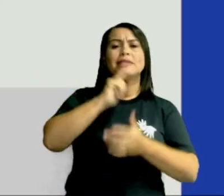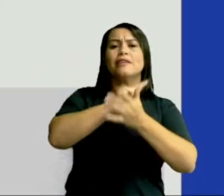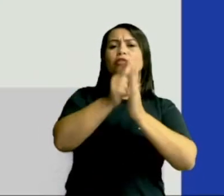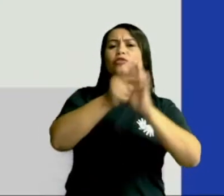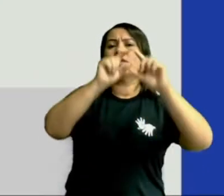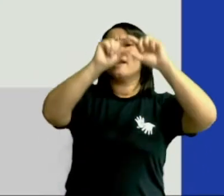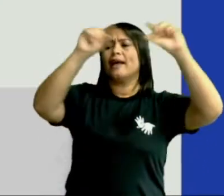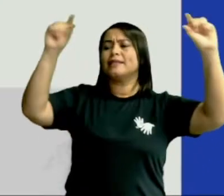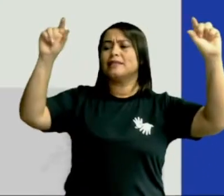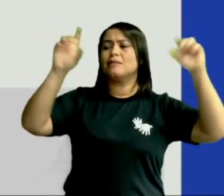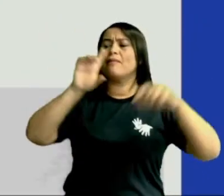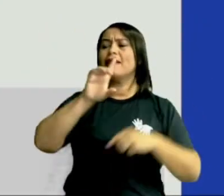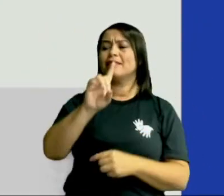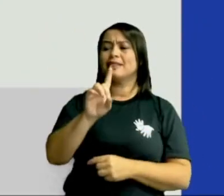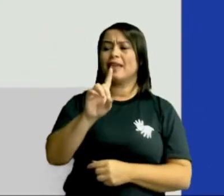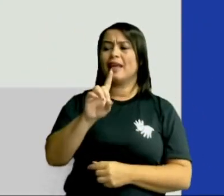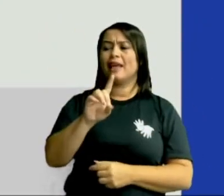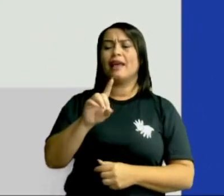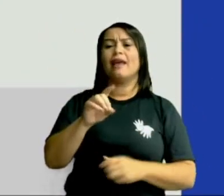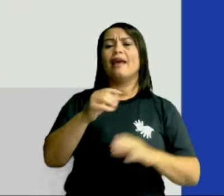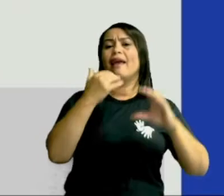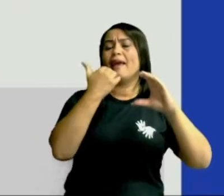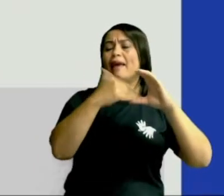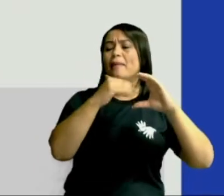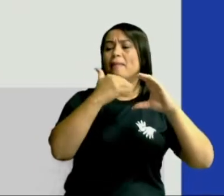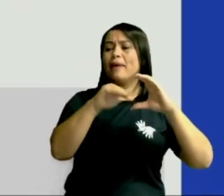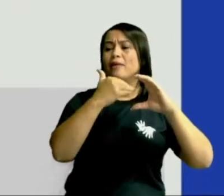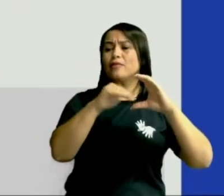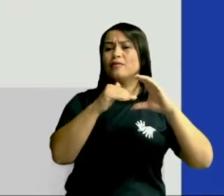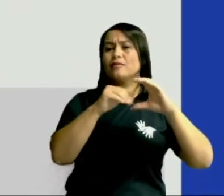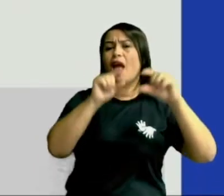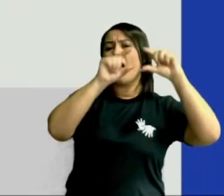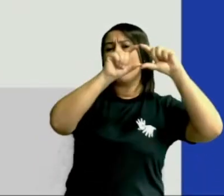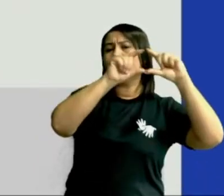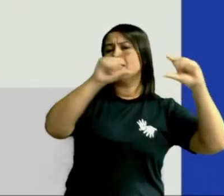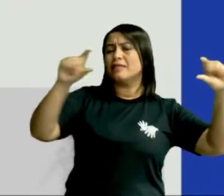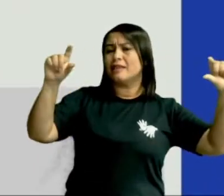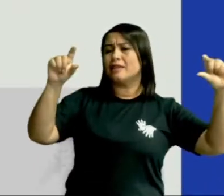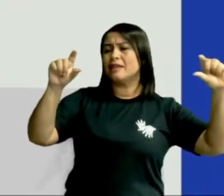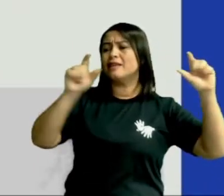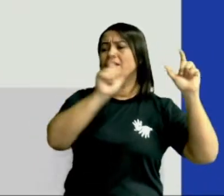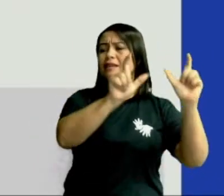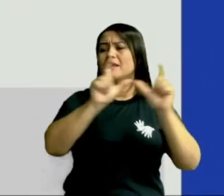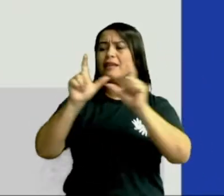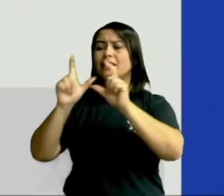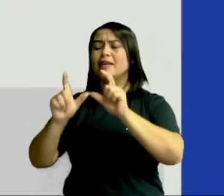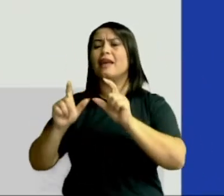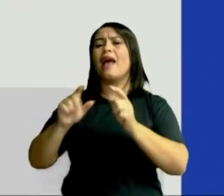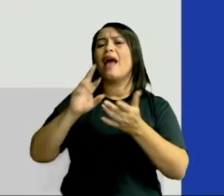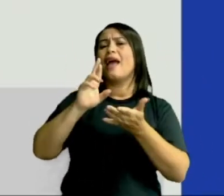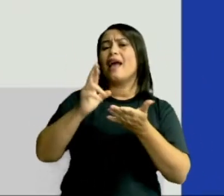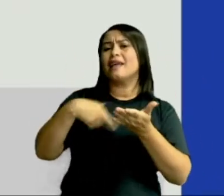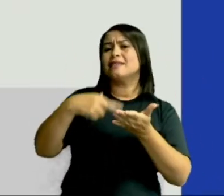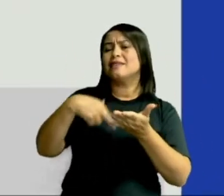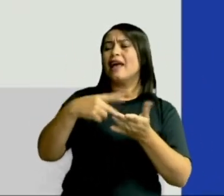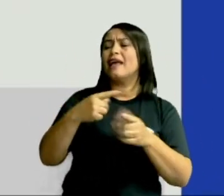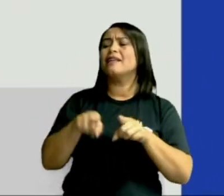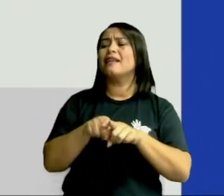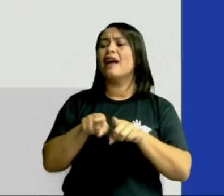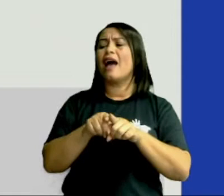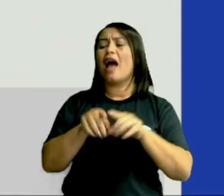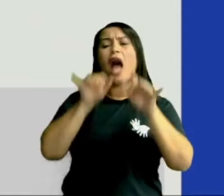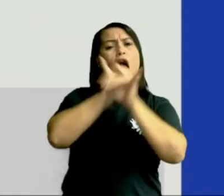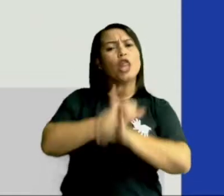exemplo de letra A, em meio, letra B, tirinha, letra C, receita, letra